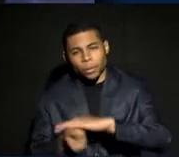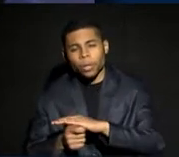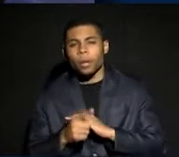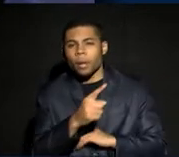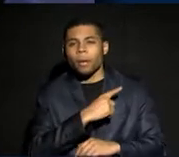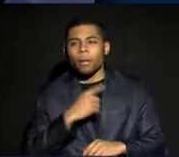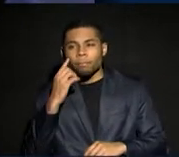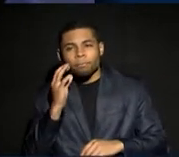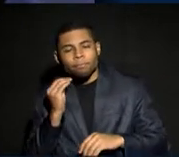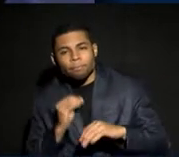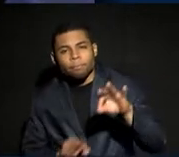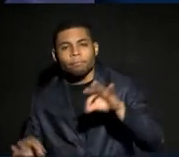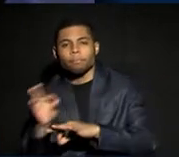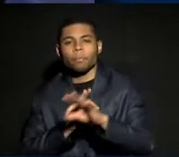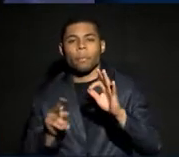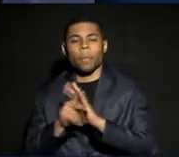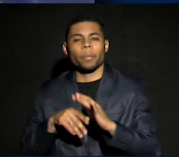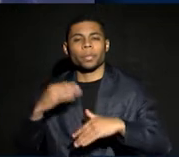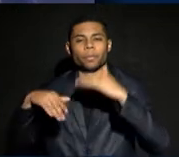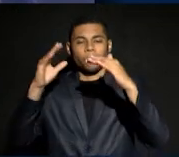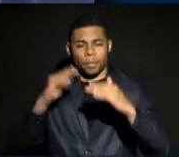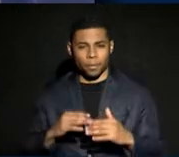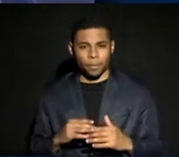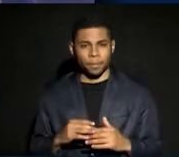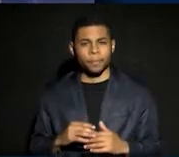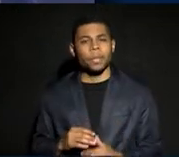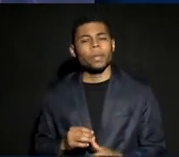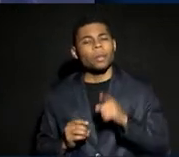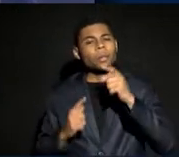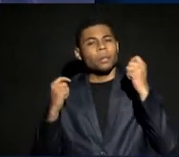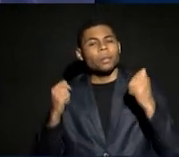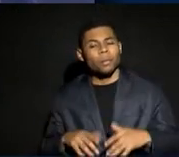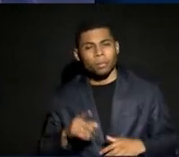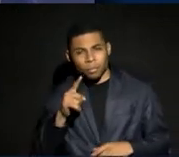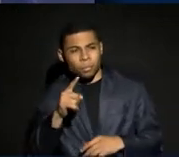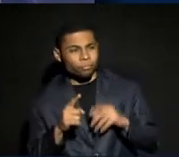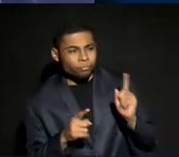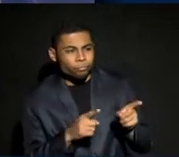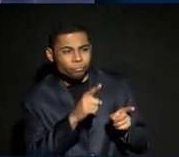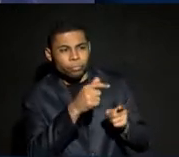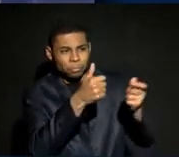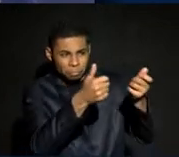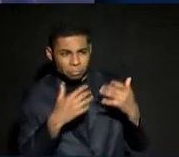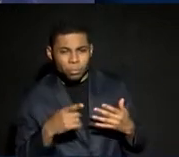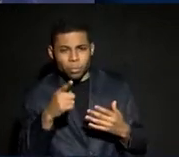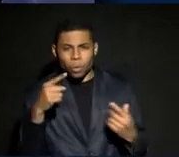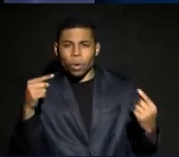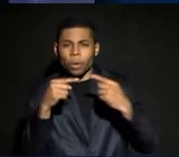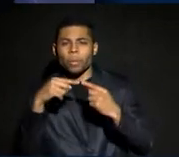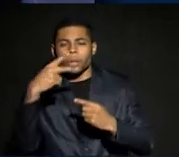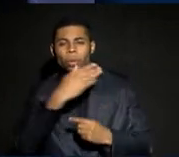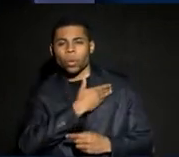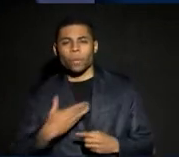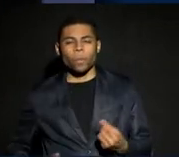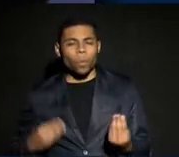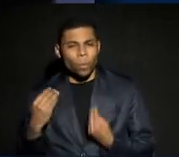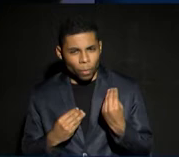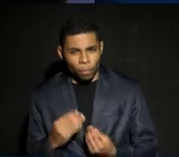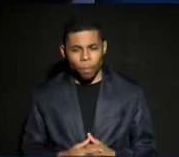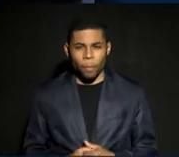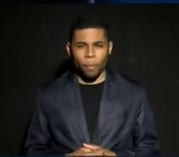de desenvolvimento. Como é que essas duas facetas, esses dois lados, se congregam no seu governo?